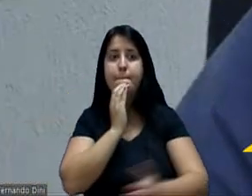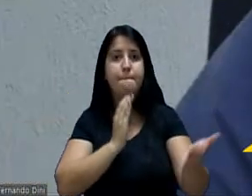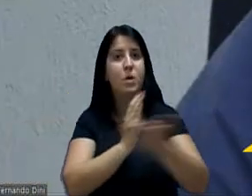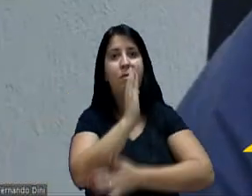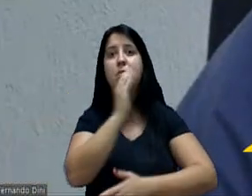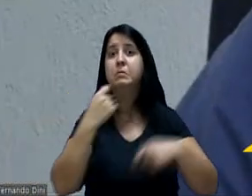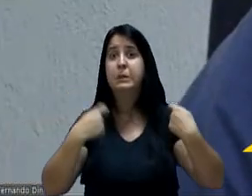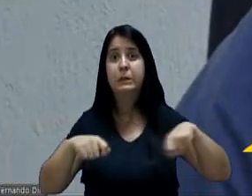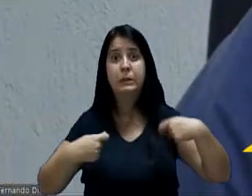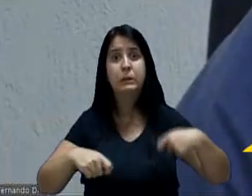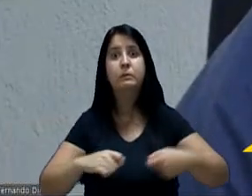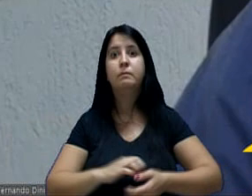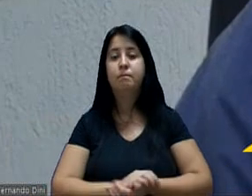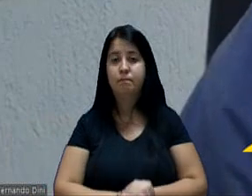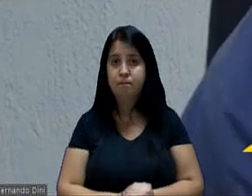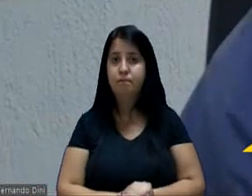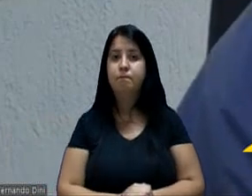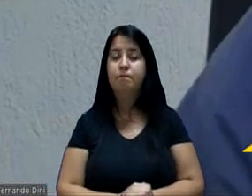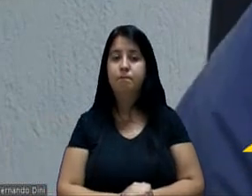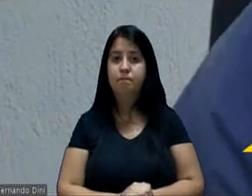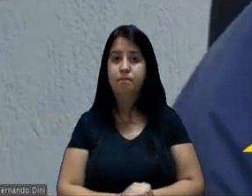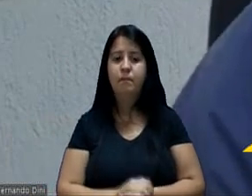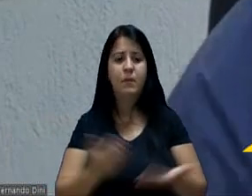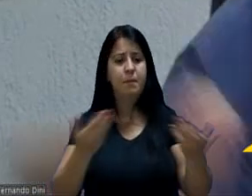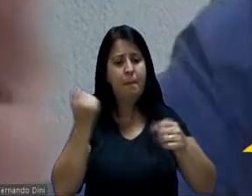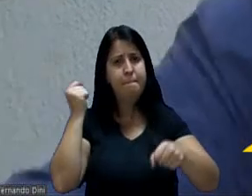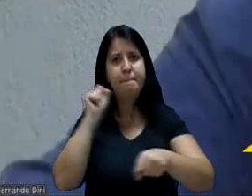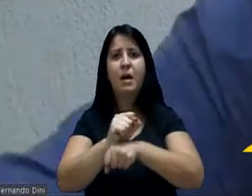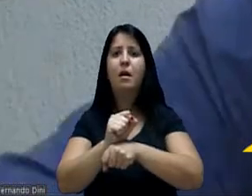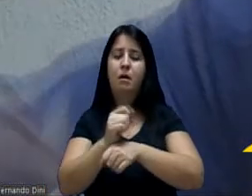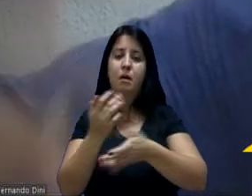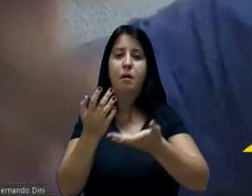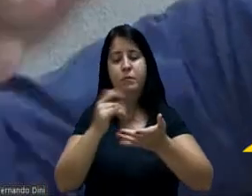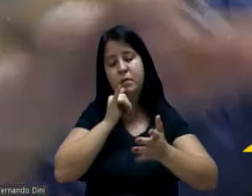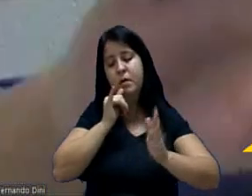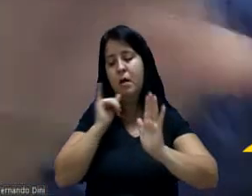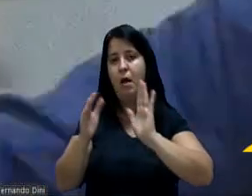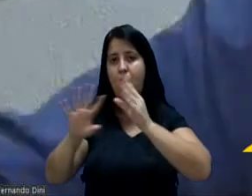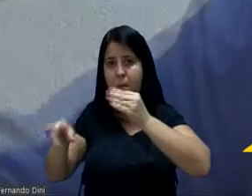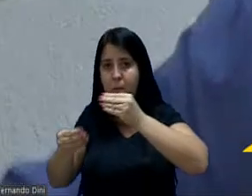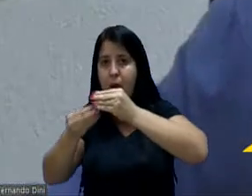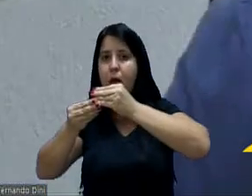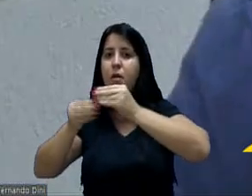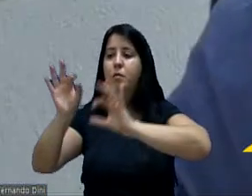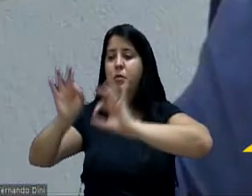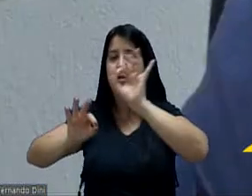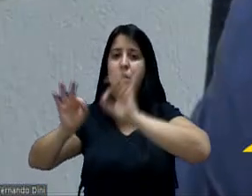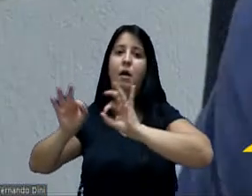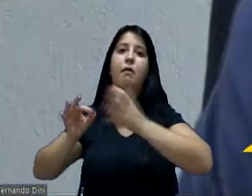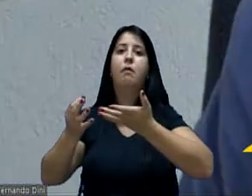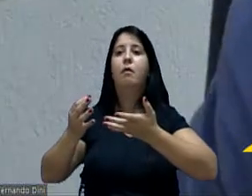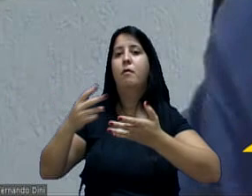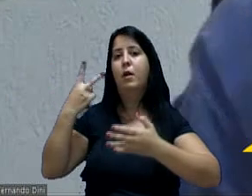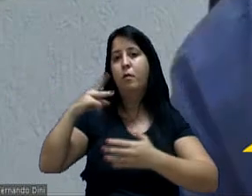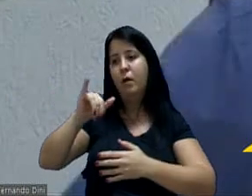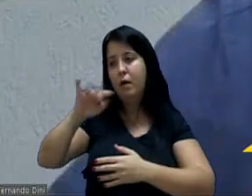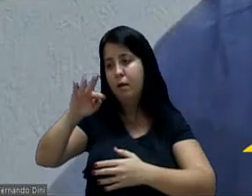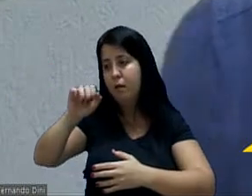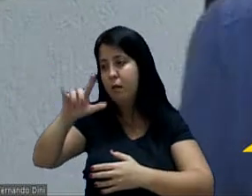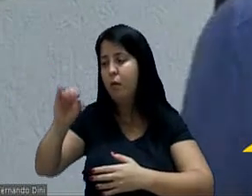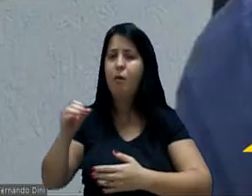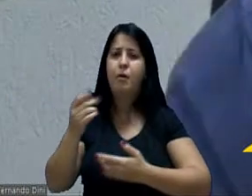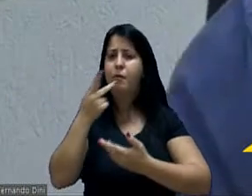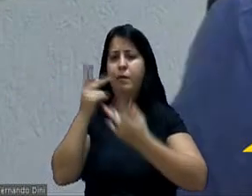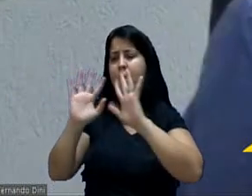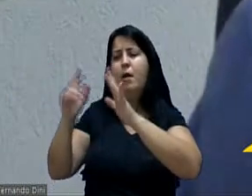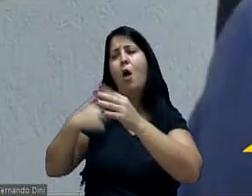aprovados. Vamos deixar a emenda do vereador Ítalo, eu não estou discutindo também o mérito da emenda, vou votar contra a